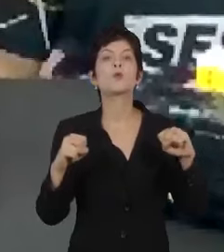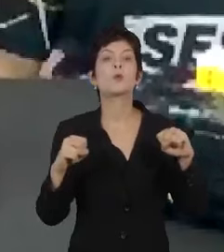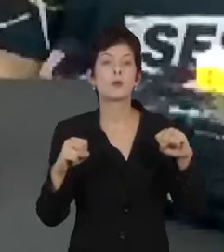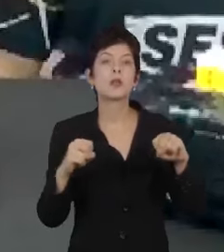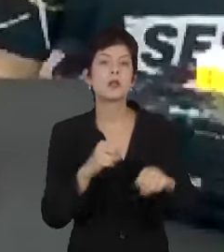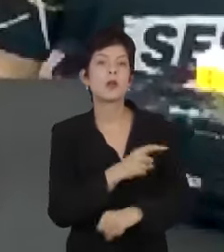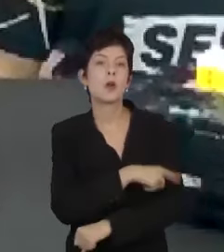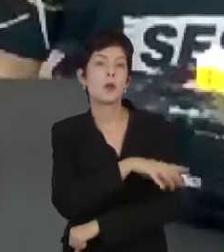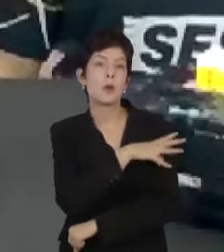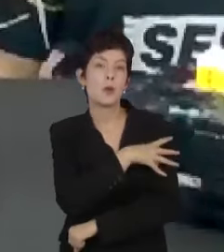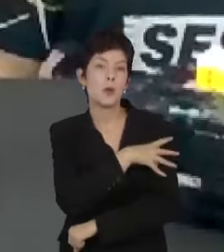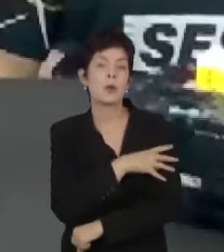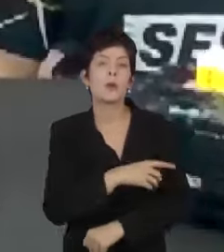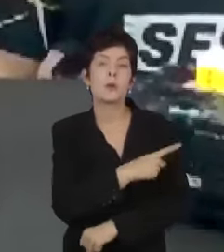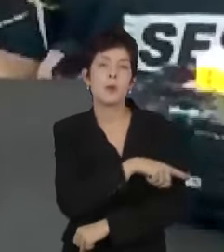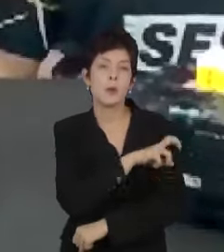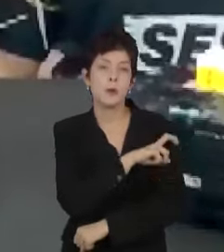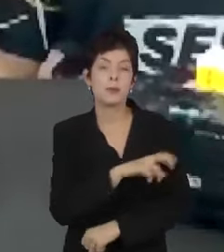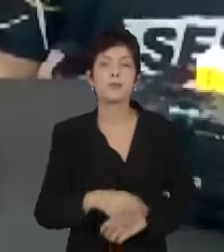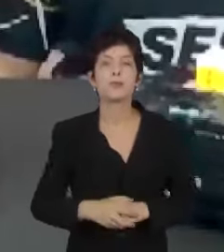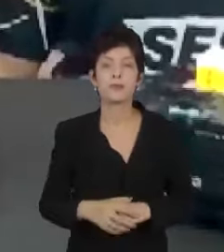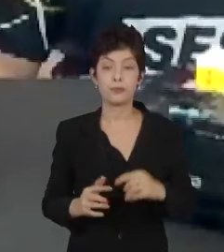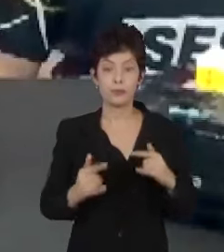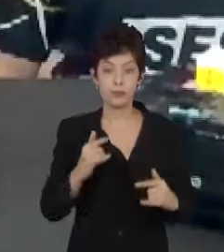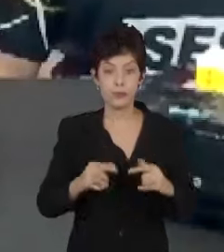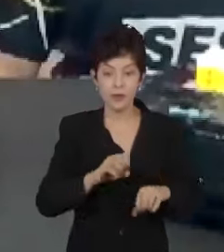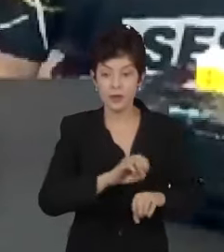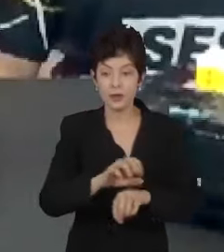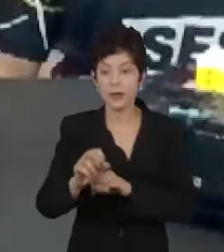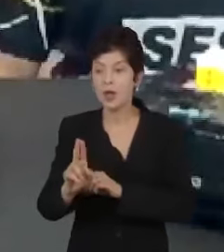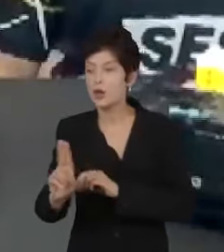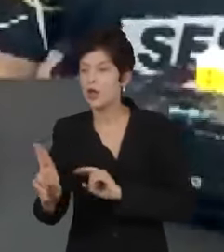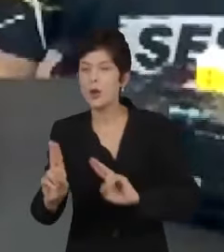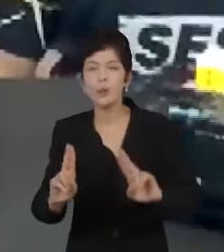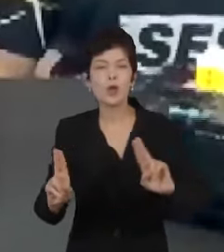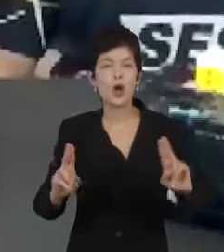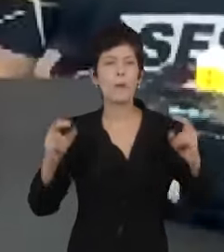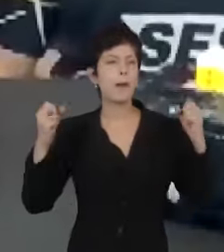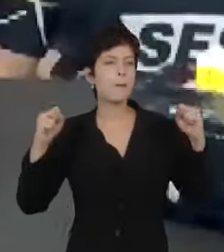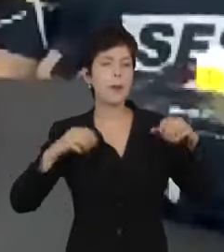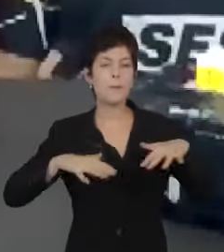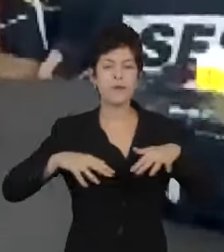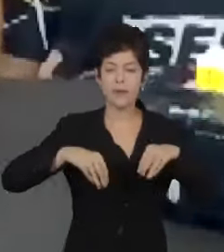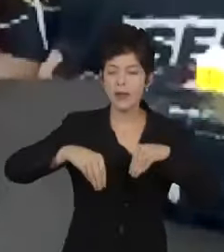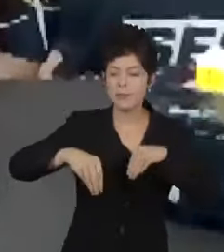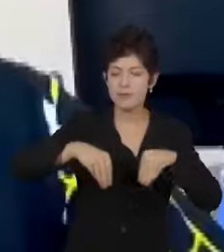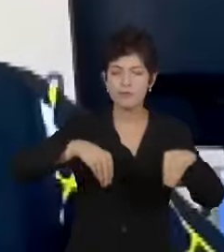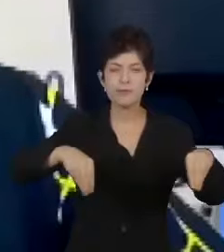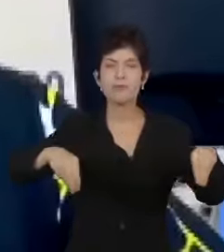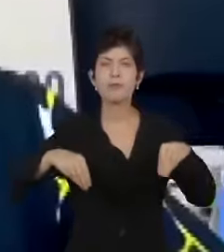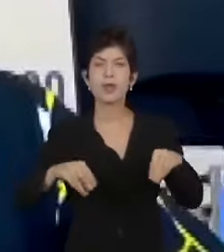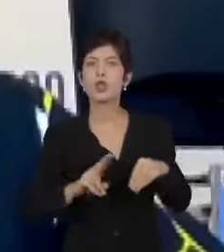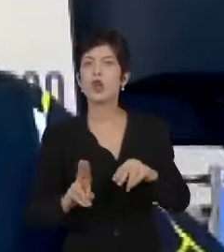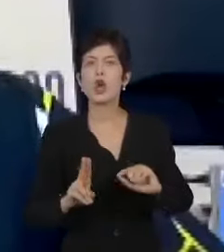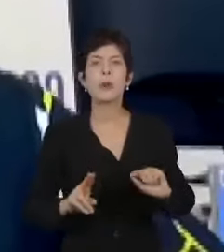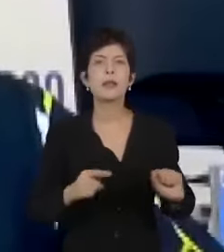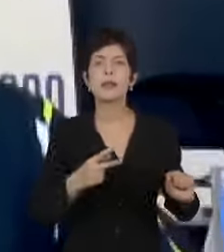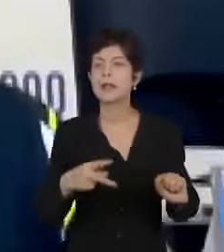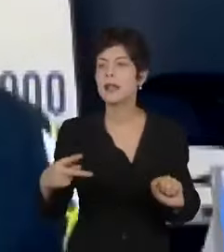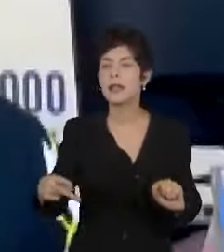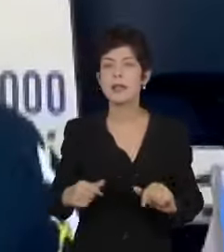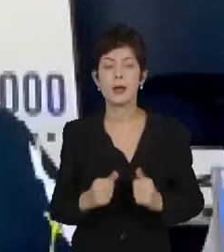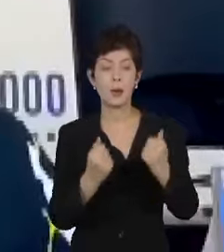1. De forma lúdica, o robô ensina as crianças os nomes e os movimentos das peças. O público-alvo do nosso projeto